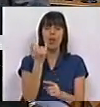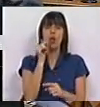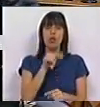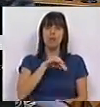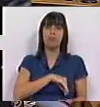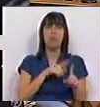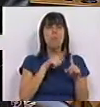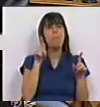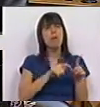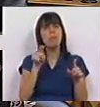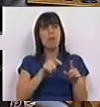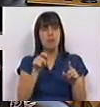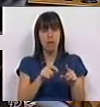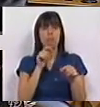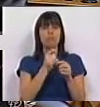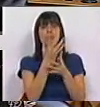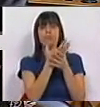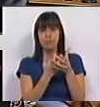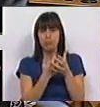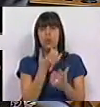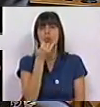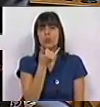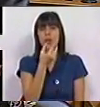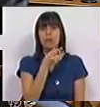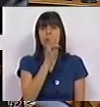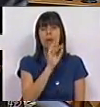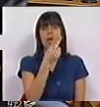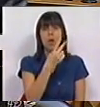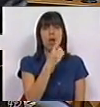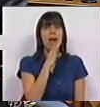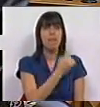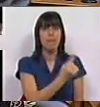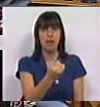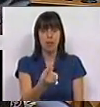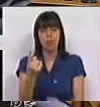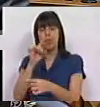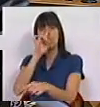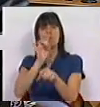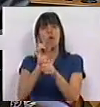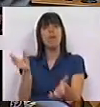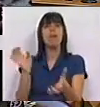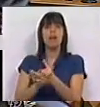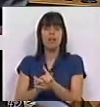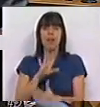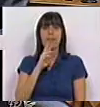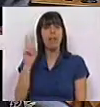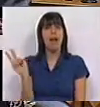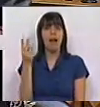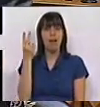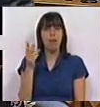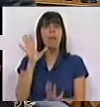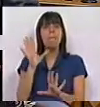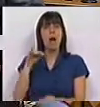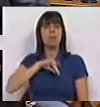de rendimento mensal verá a sua coleta descer 294 euros por filho. O mesmo casal com 2 filhos, mas